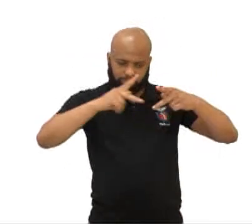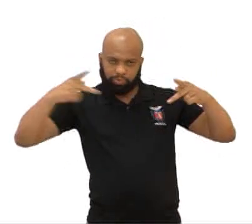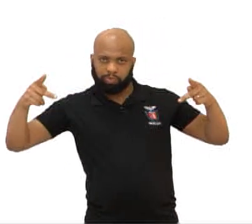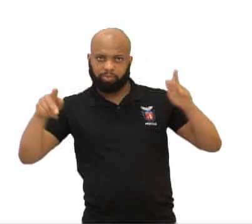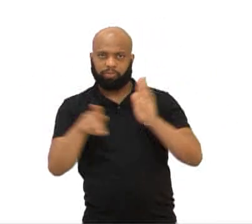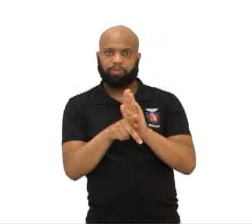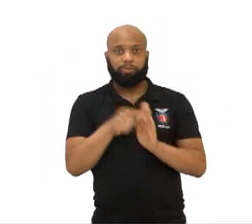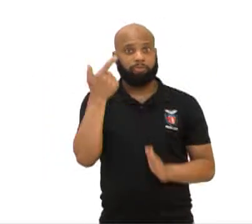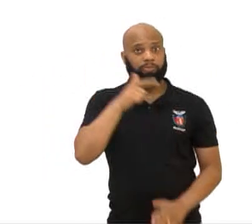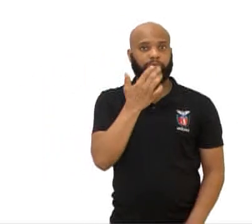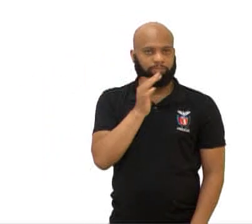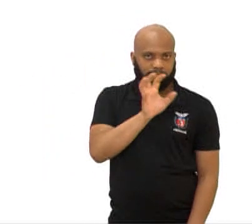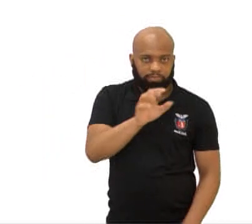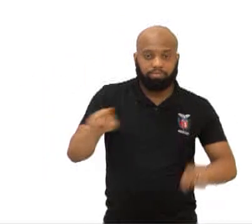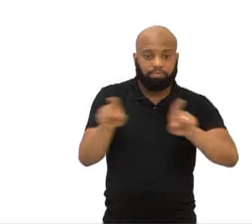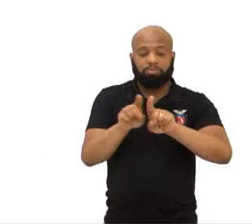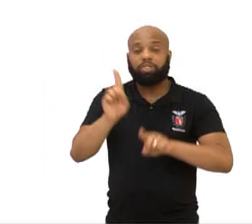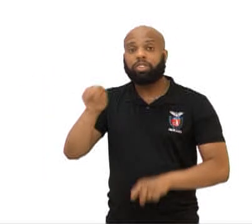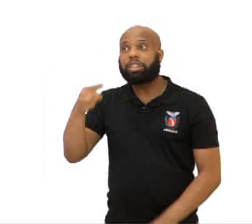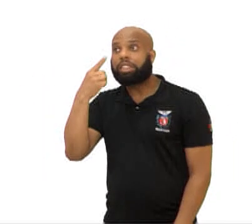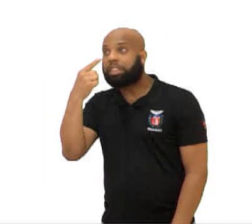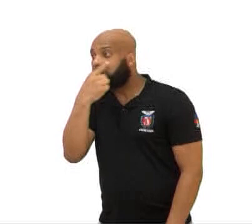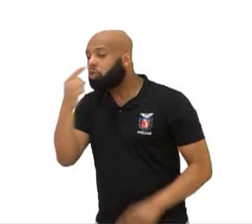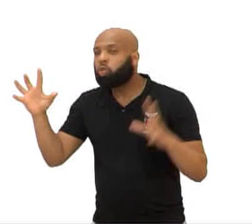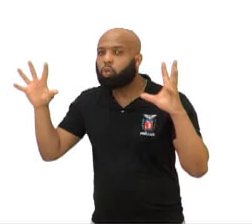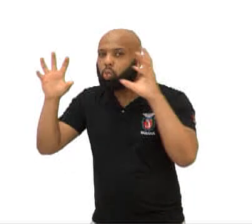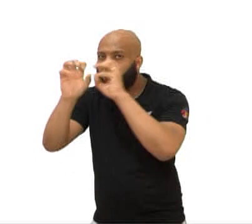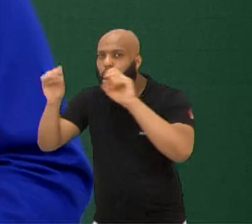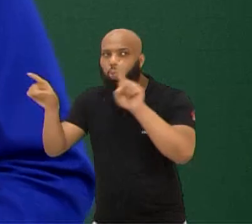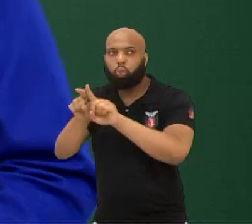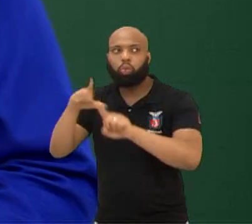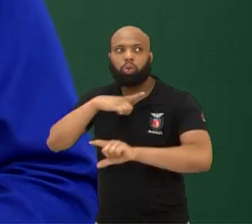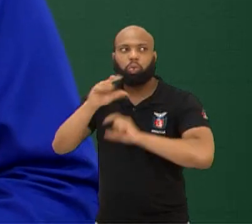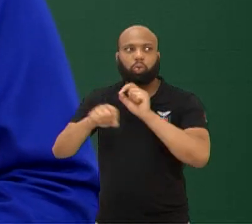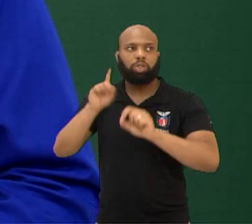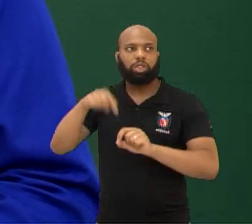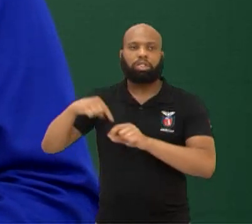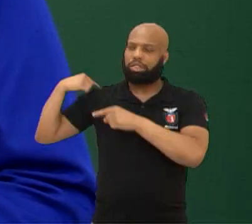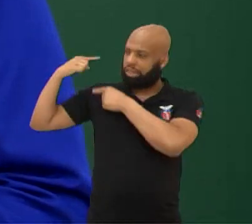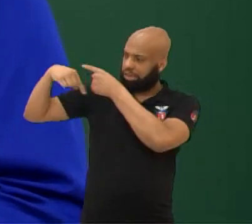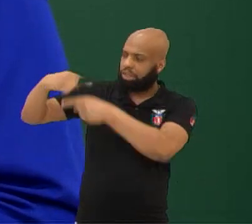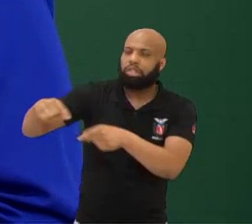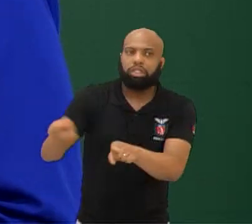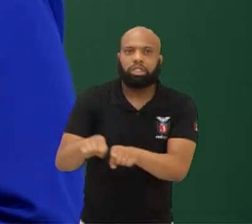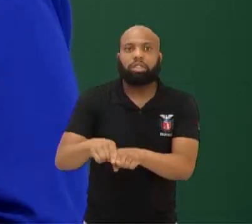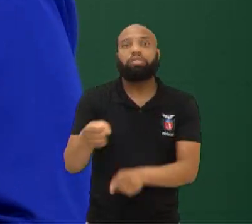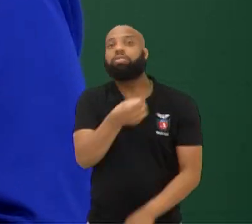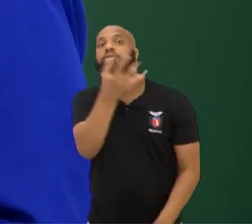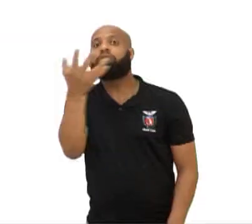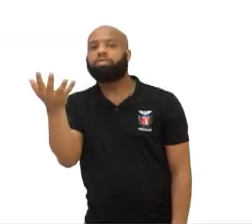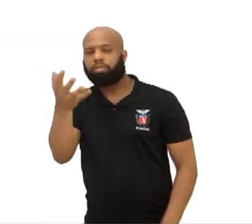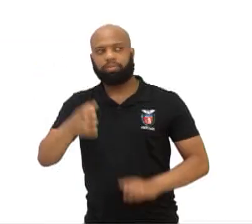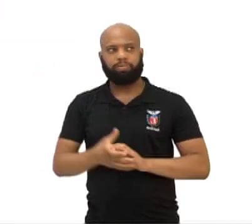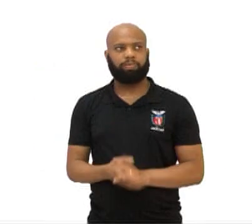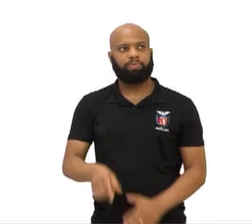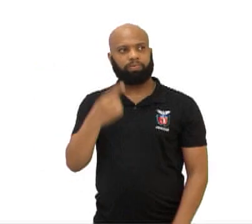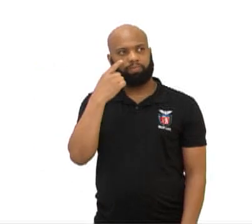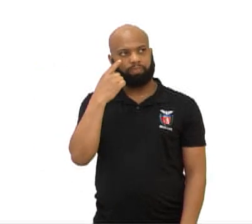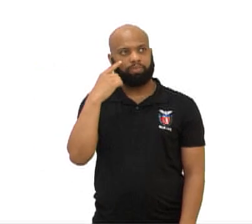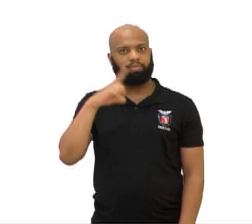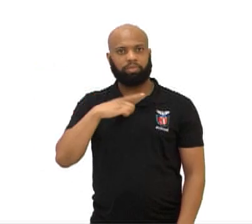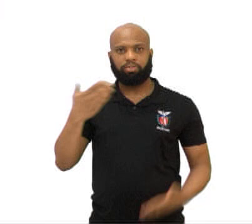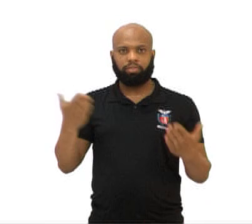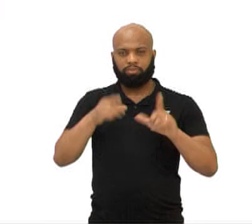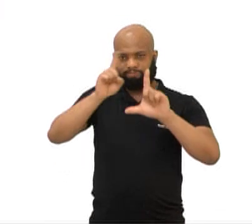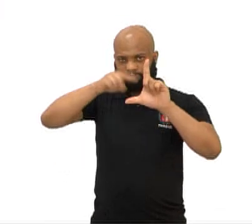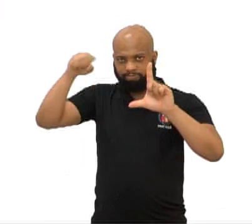coloração, até olhos mais escuros. E nós vamos trabalhar com herança quantitativa. Vamos ver o que é isso? Tá? Notem que aqui eu tenho uma